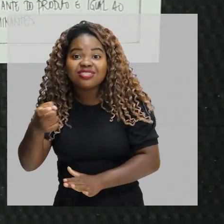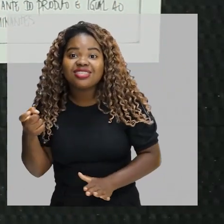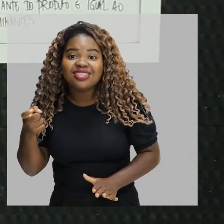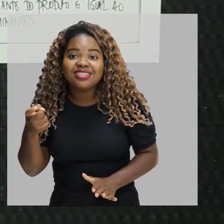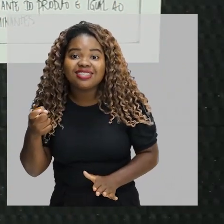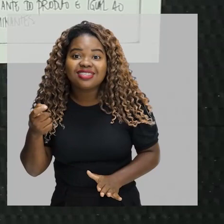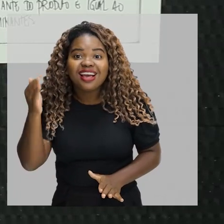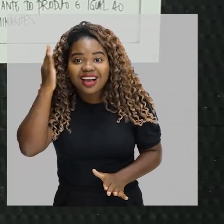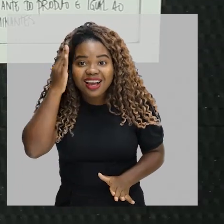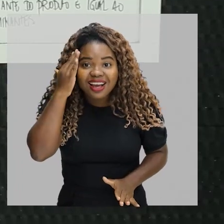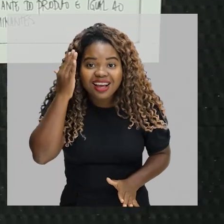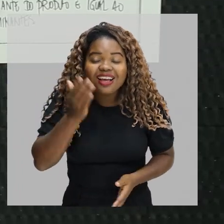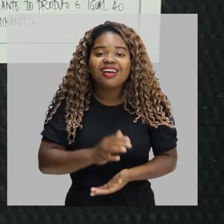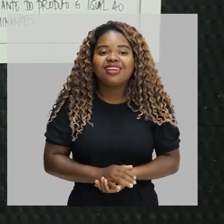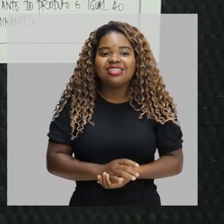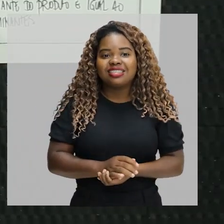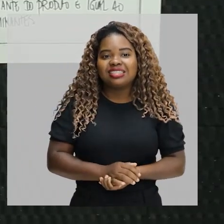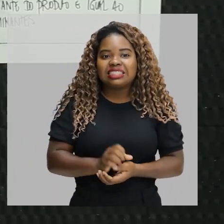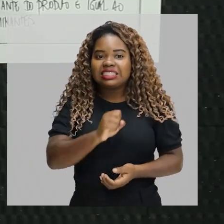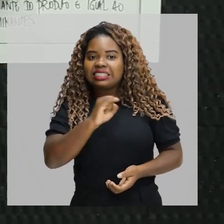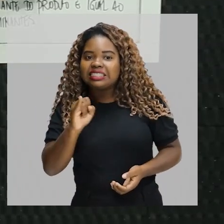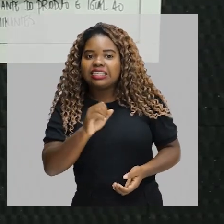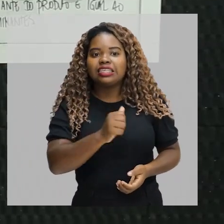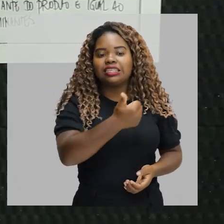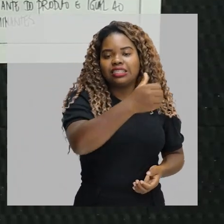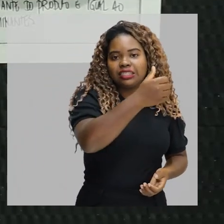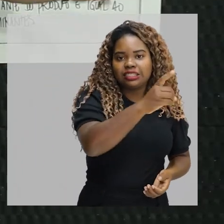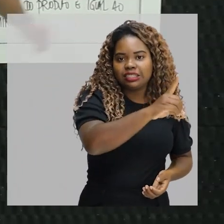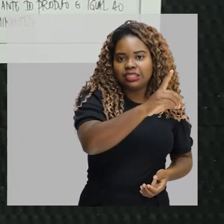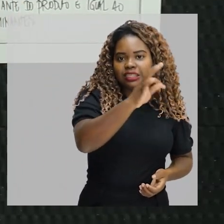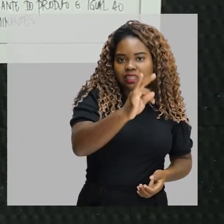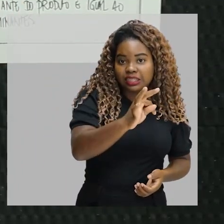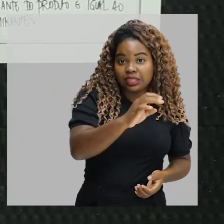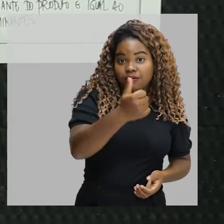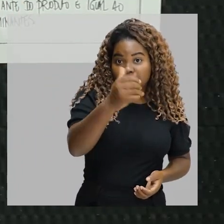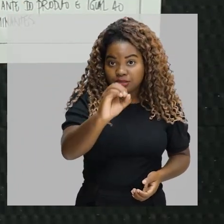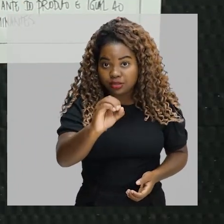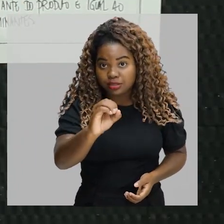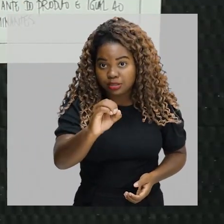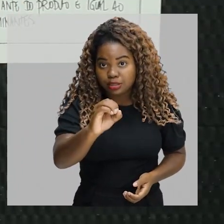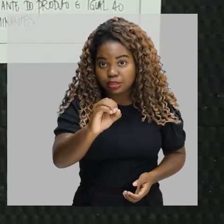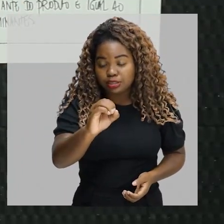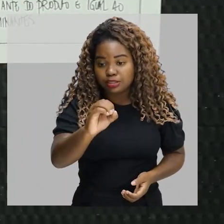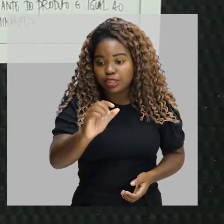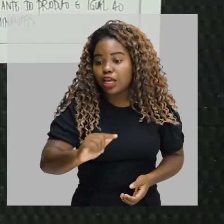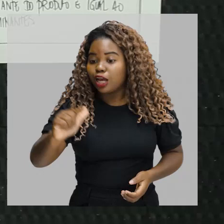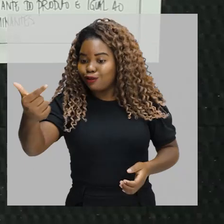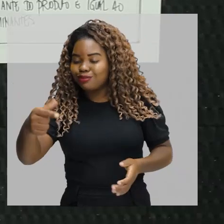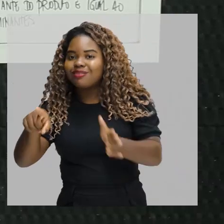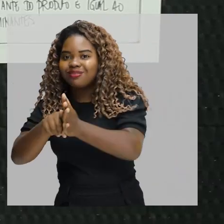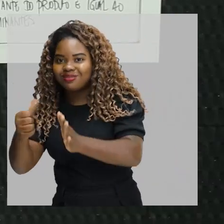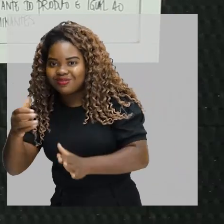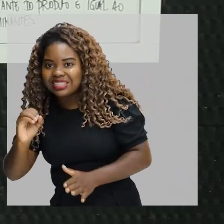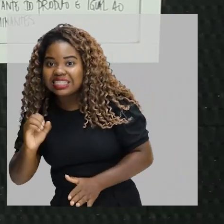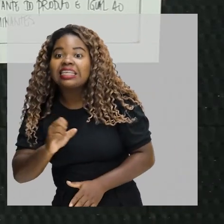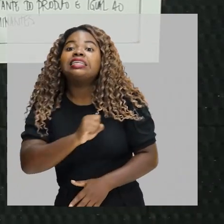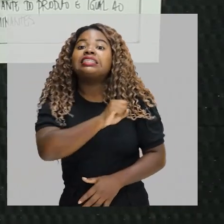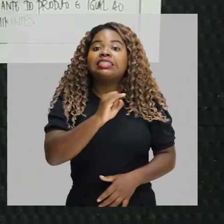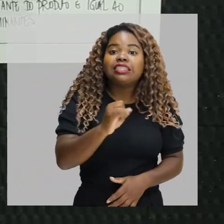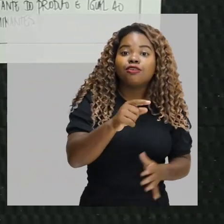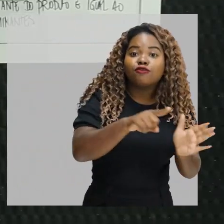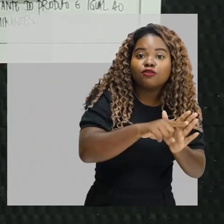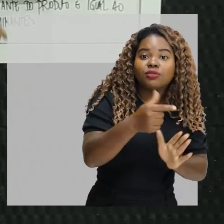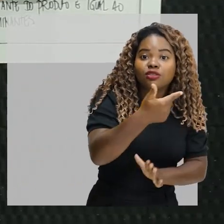Ou seja, se esse determinante aqui for 10, essa aqui vai ser menos 10. Se o determinante dessa aqui for menos